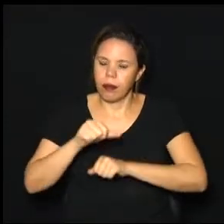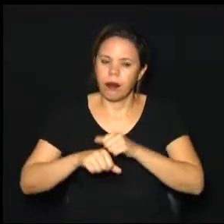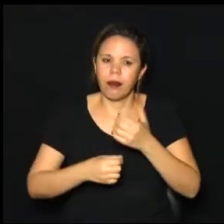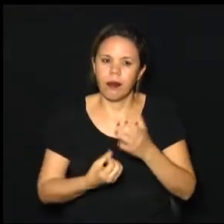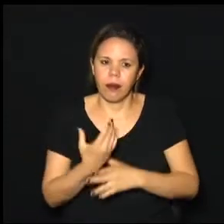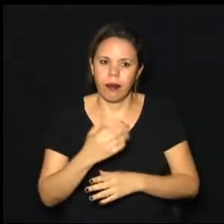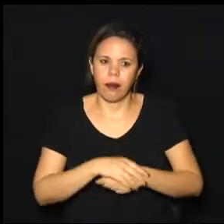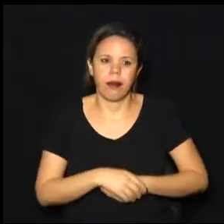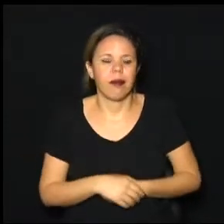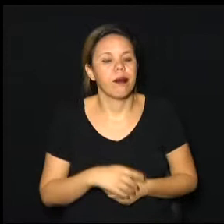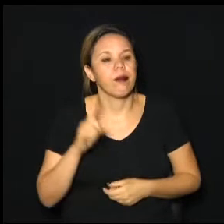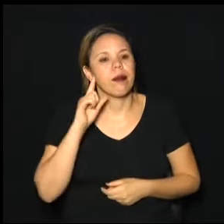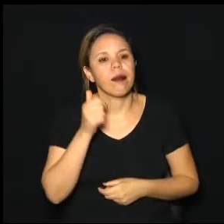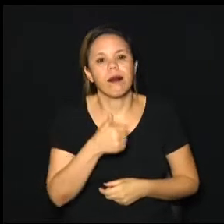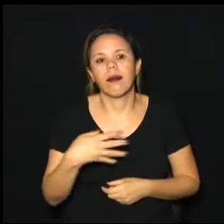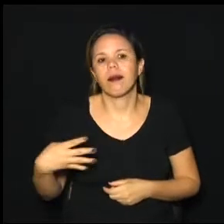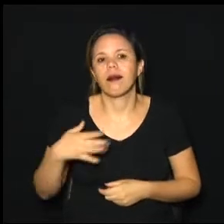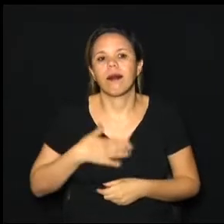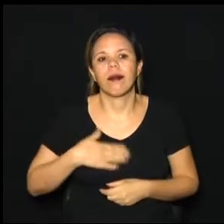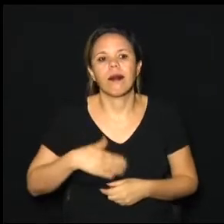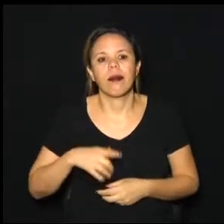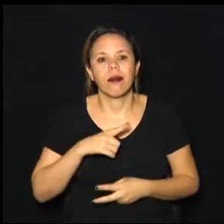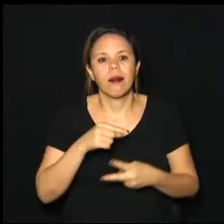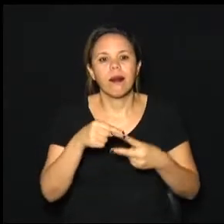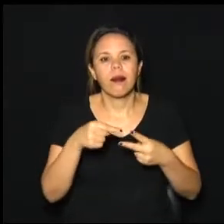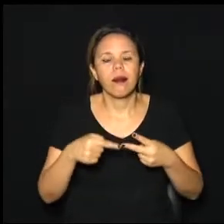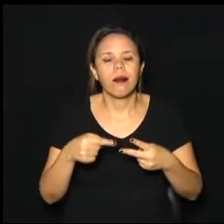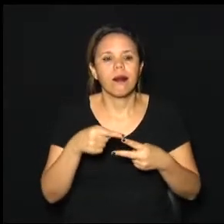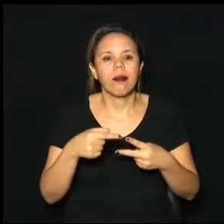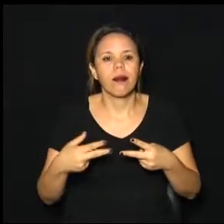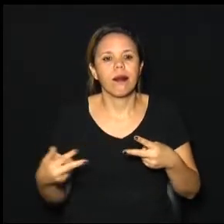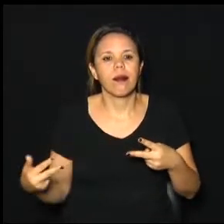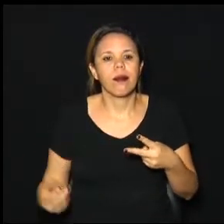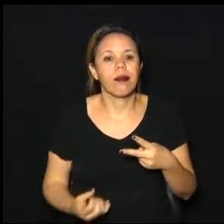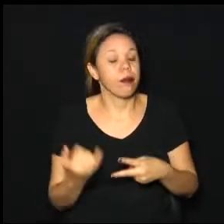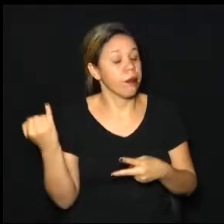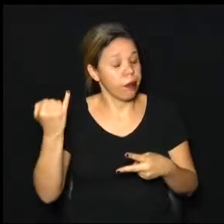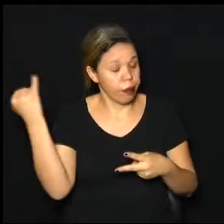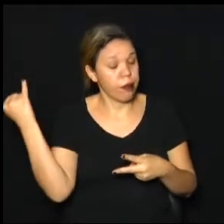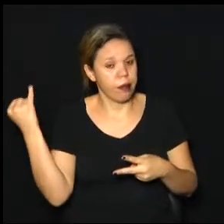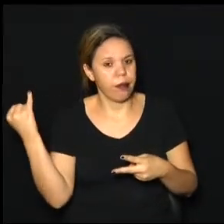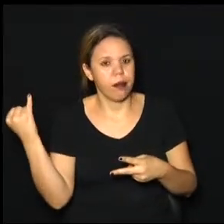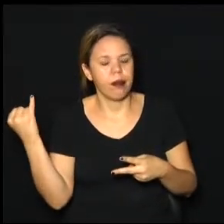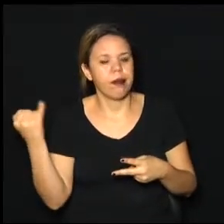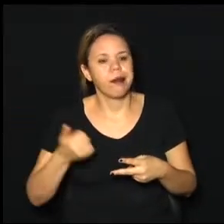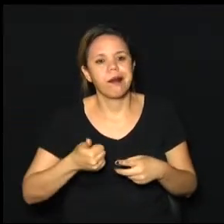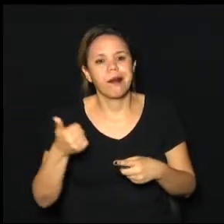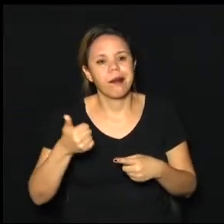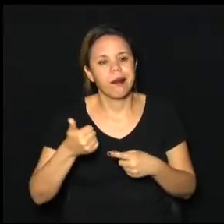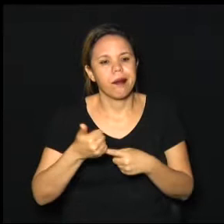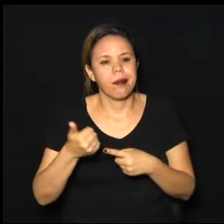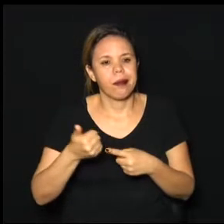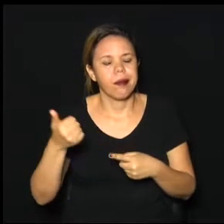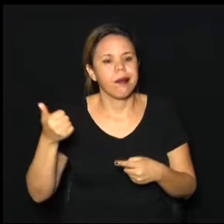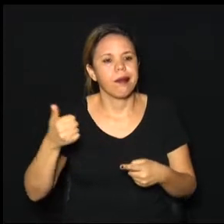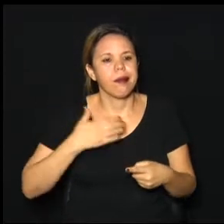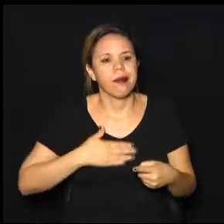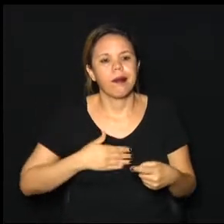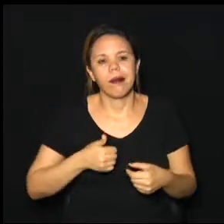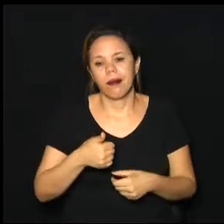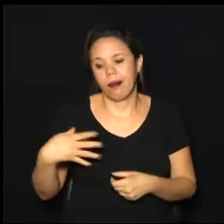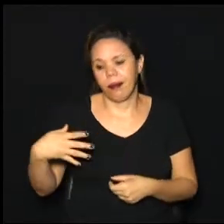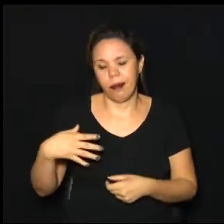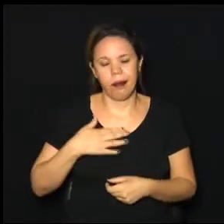alteração. O dia 14 de agosto tem duas situações que são importantes. Primeiro, dia 14 de agosto é o